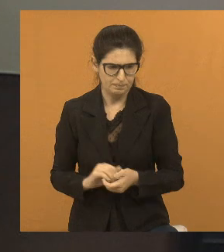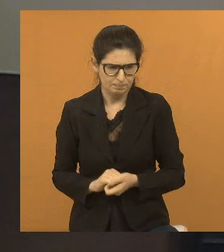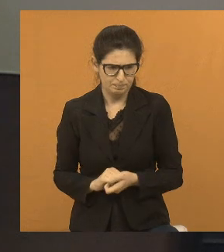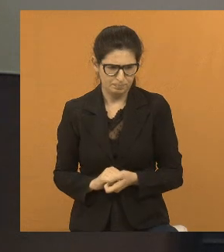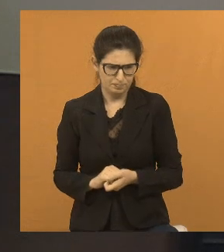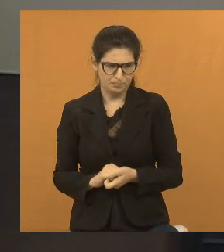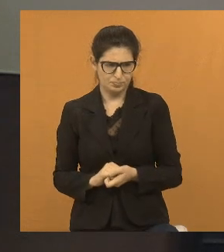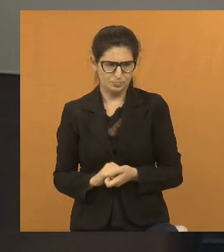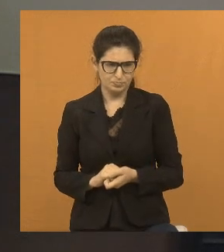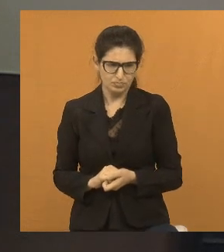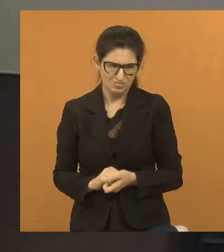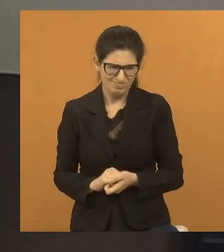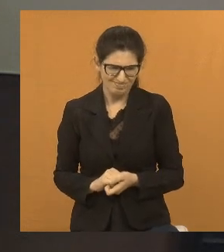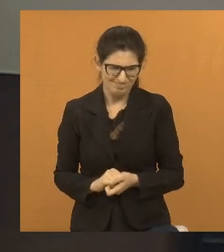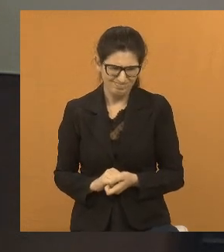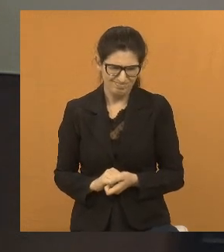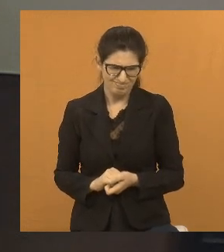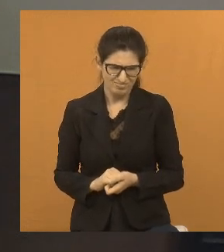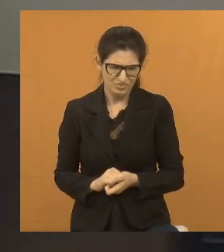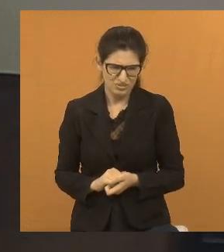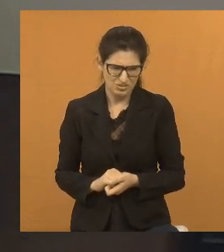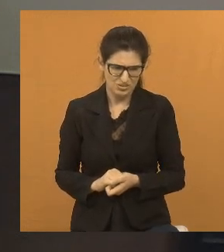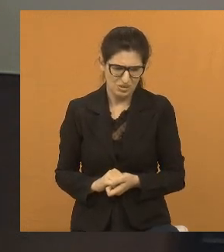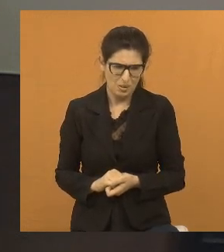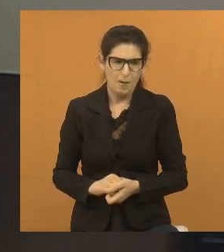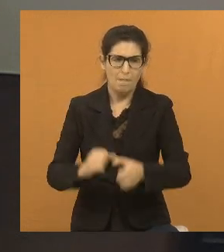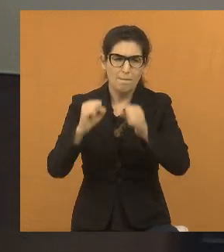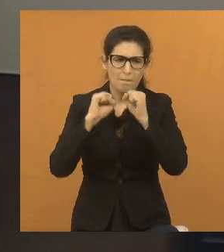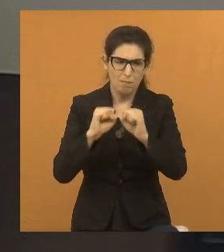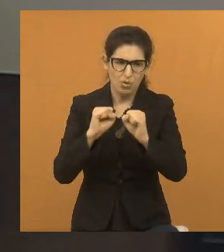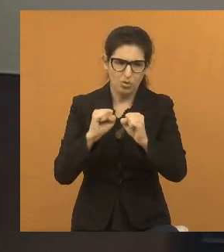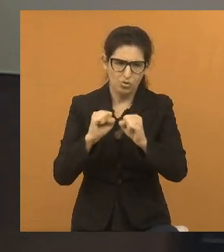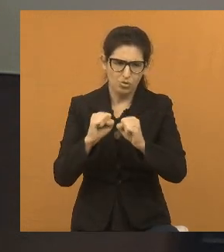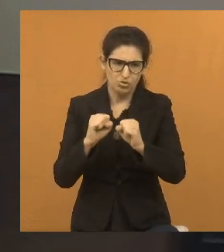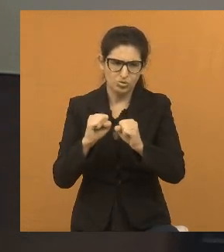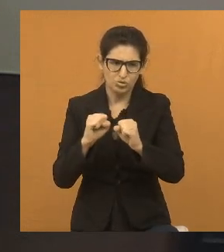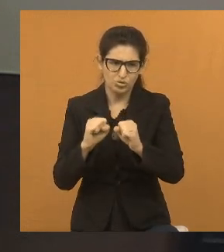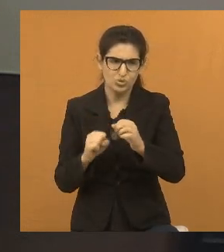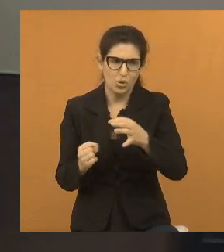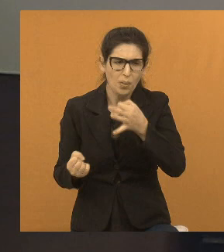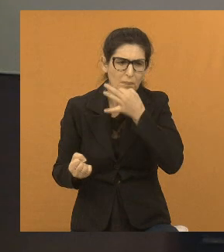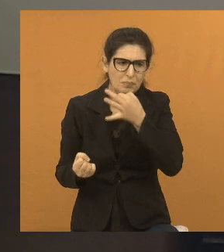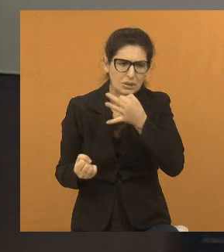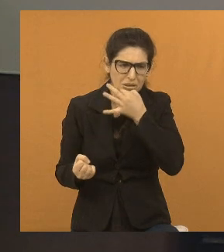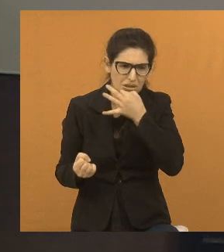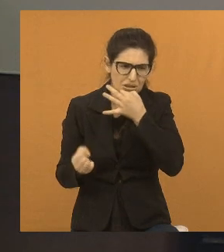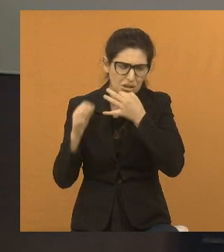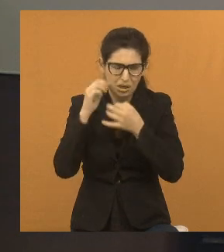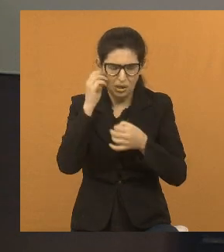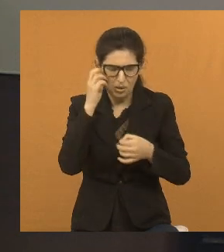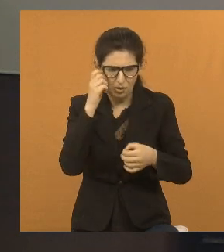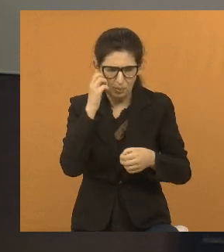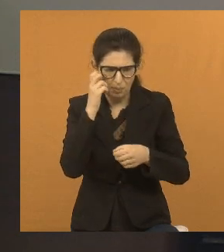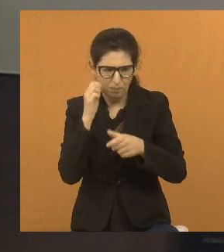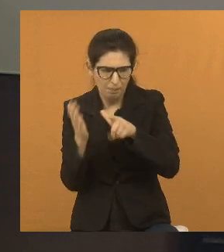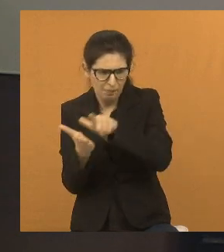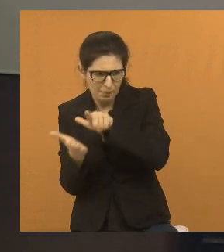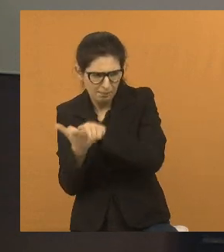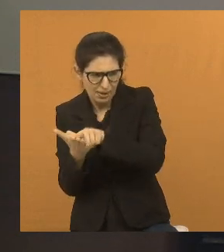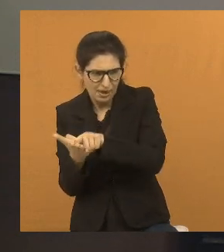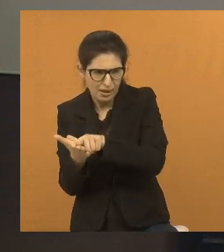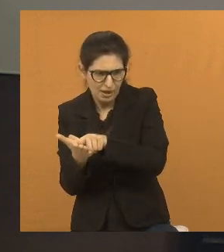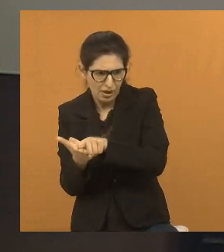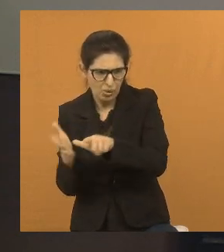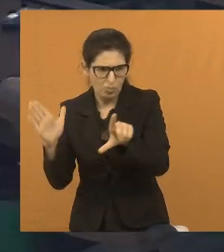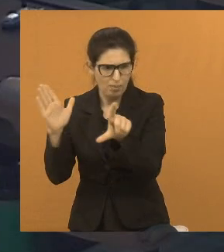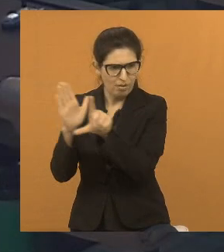e onde a gente pode registrar uma forma de sugestões do ponto de vista até legal sobre isso.